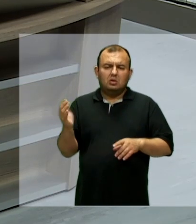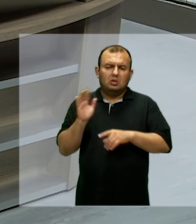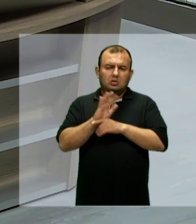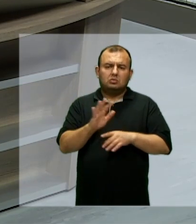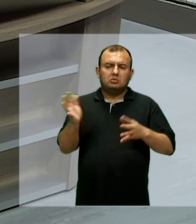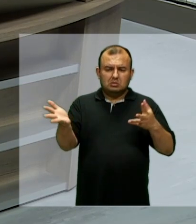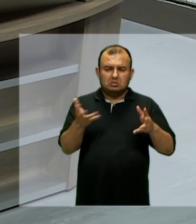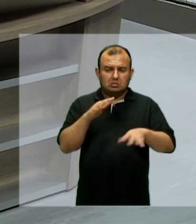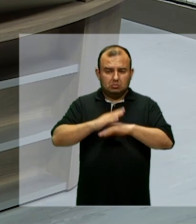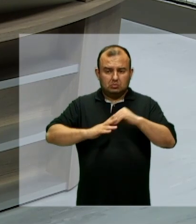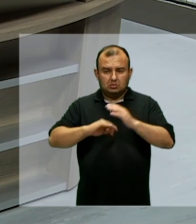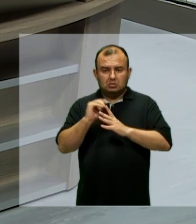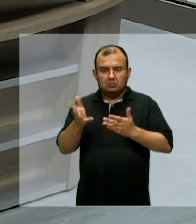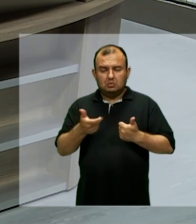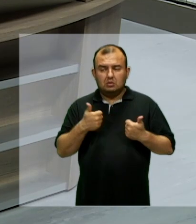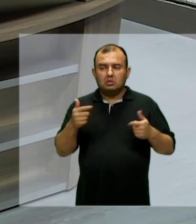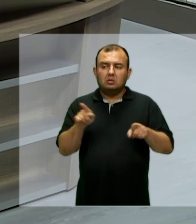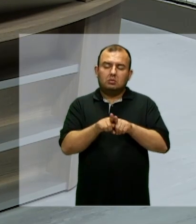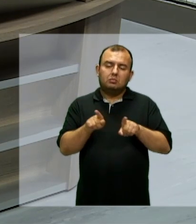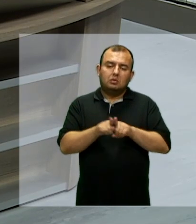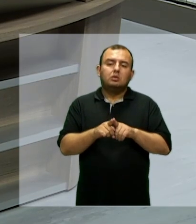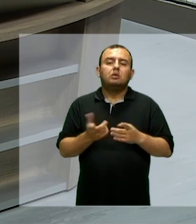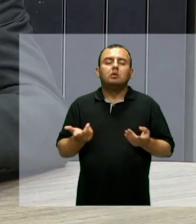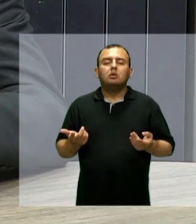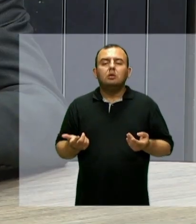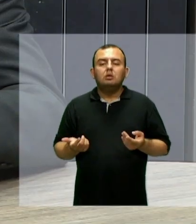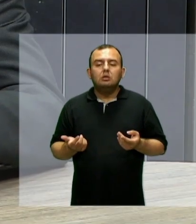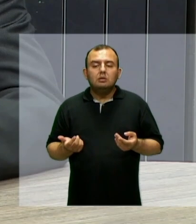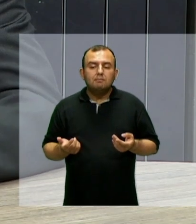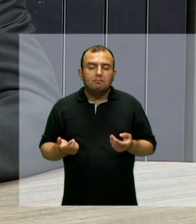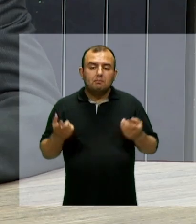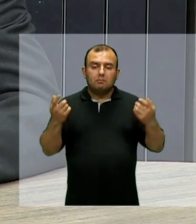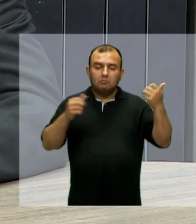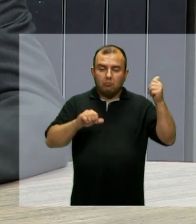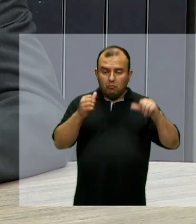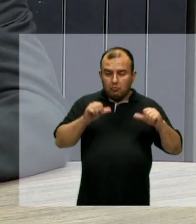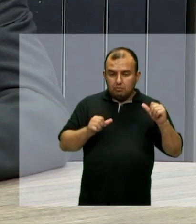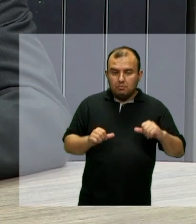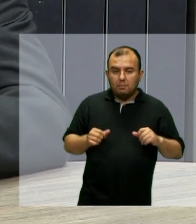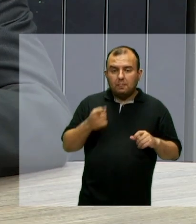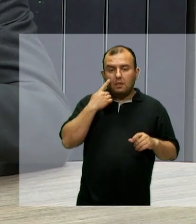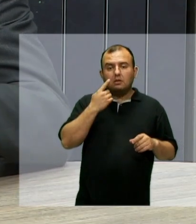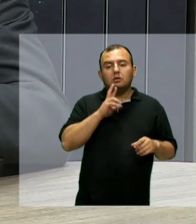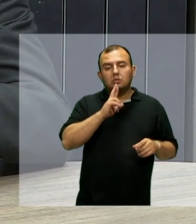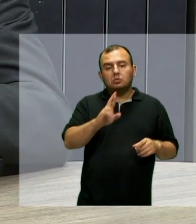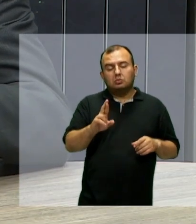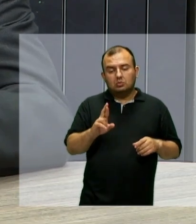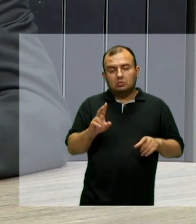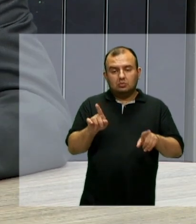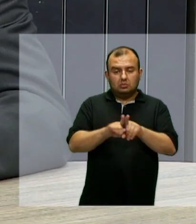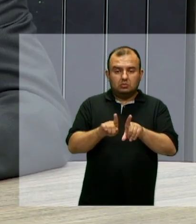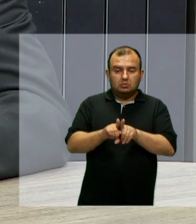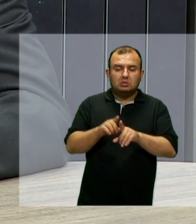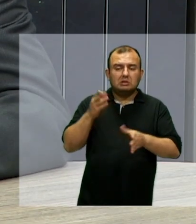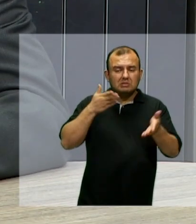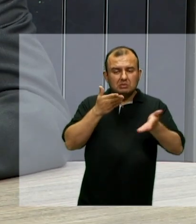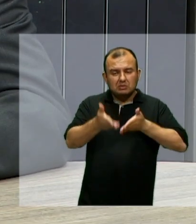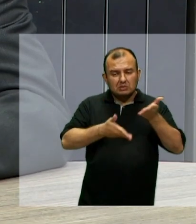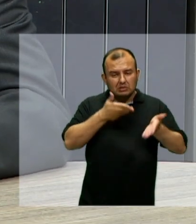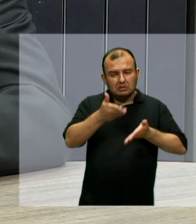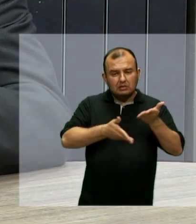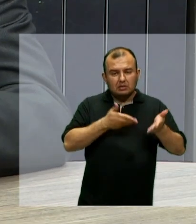hábeis, a ressonância ajuda bastante. Além também para nos avaliar a resposta, às vezes pacientes que estão fazendo um tratamento